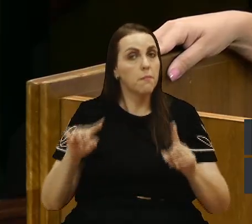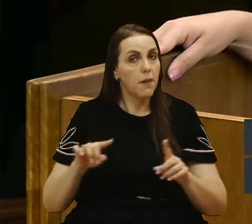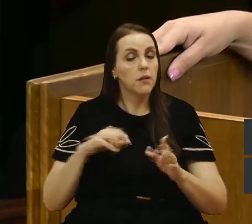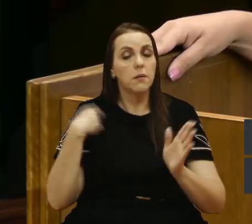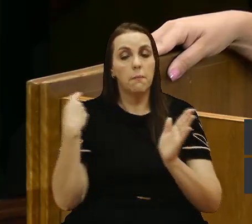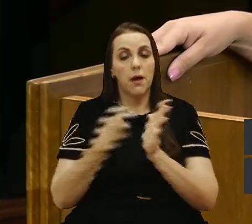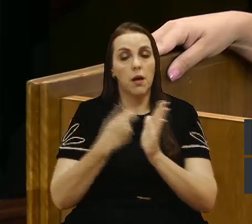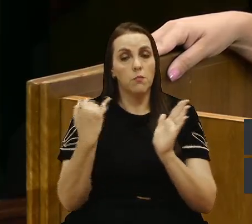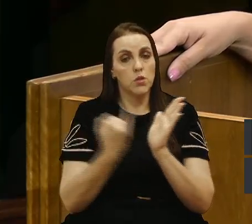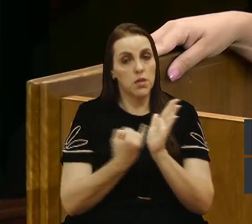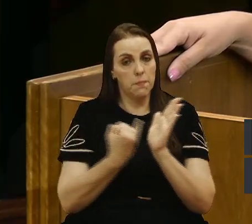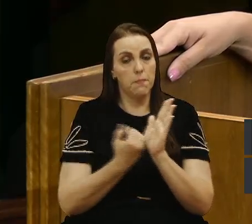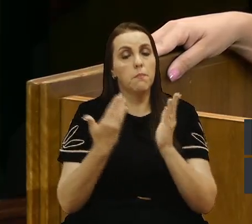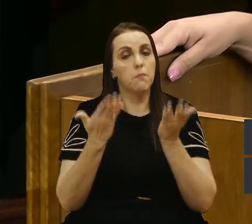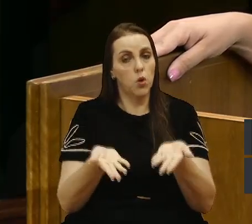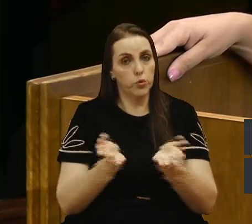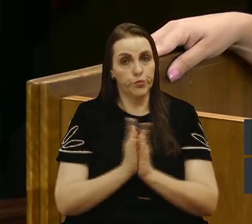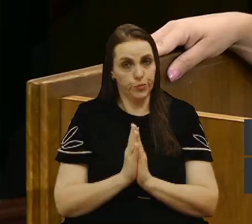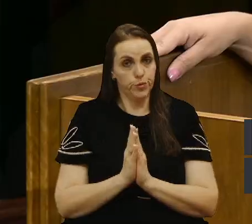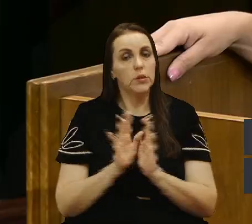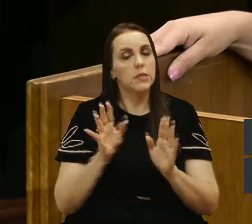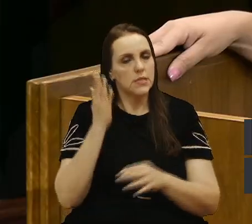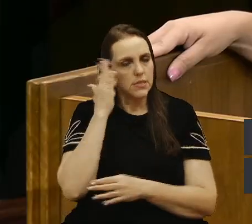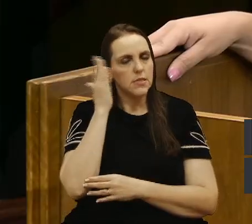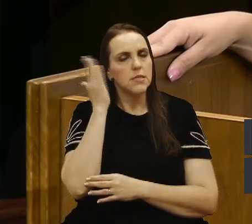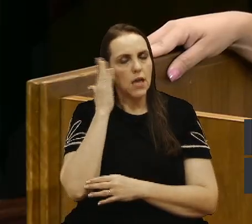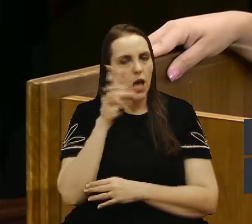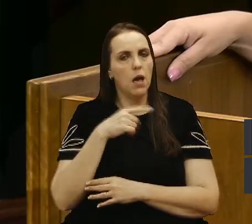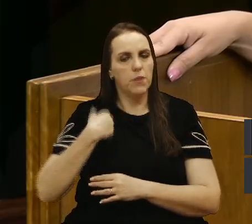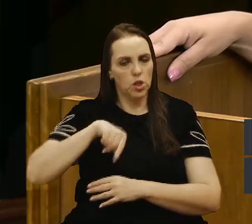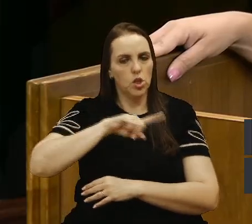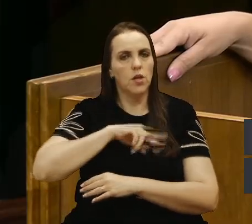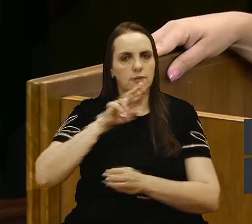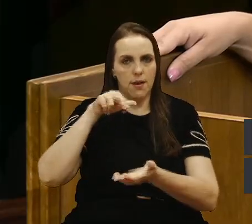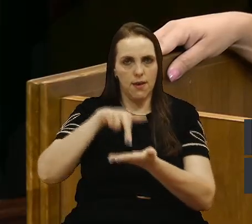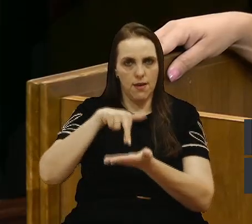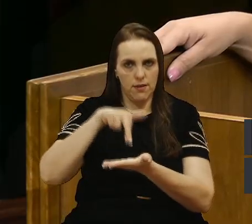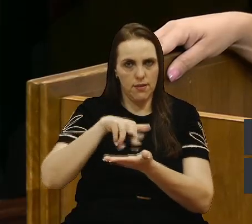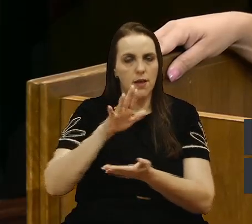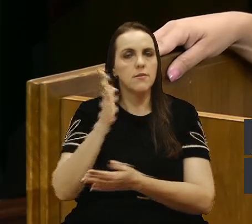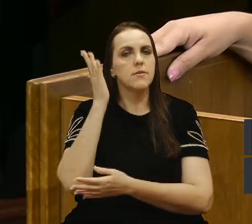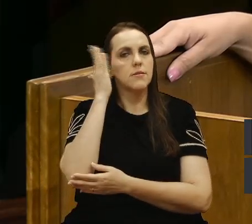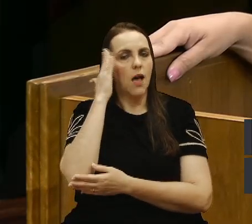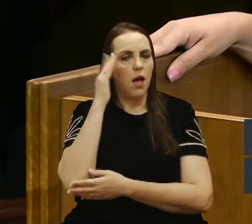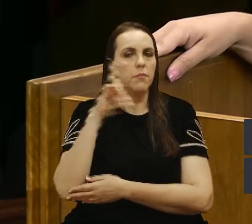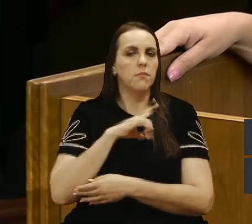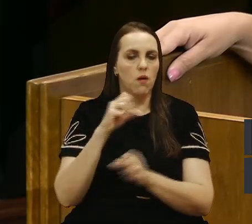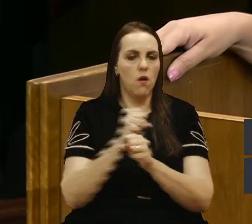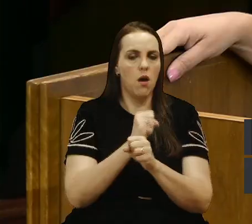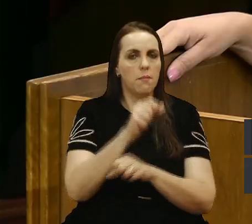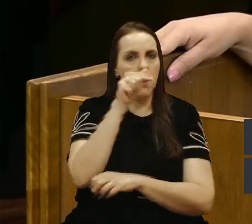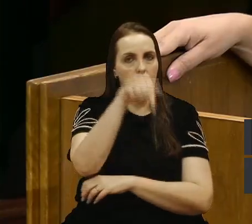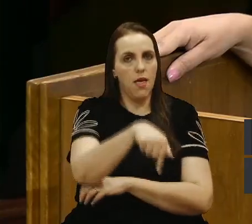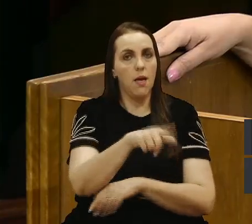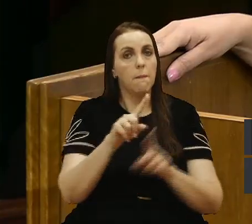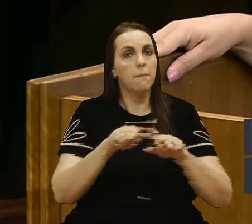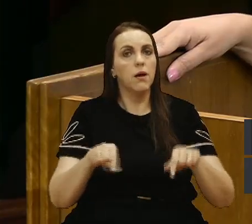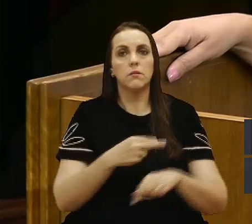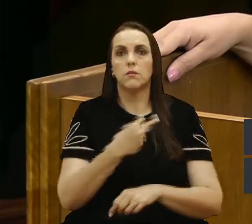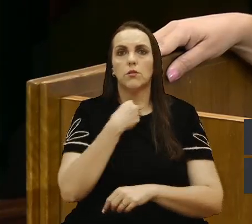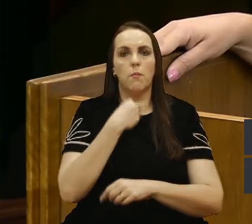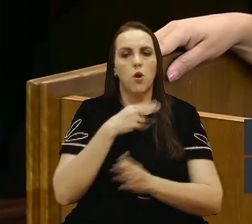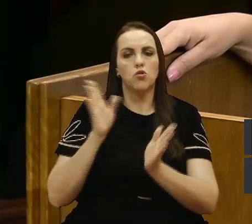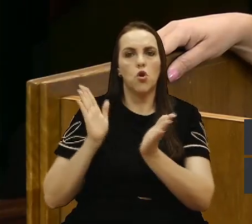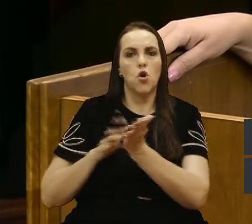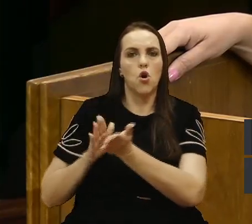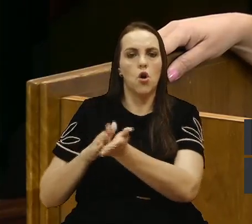também para isso. Então a gente, né, sabe de toda a nossa realidade, a gente sabe que vai ter as obras lá, mas a gente não pode deixar de cobrar